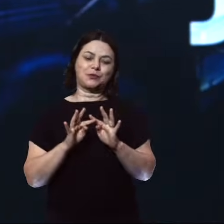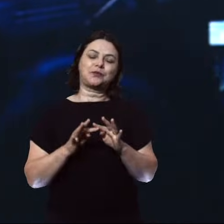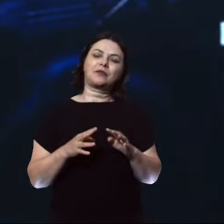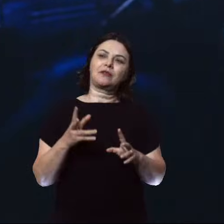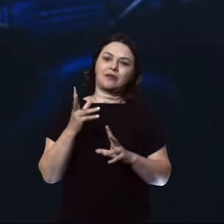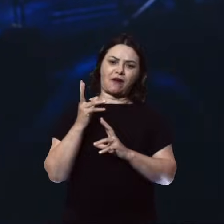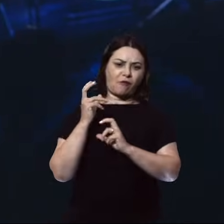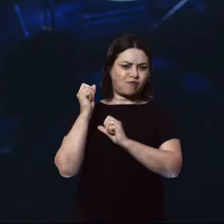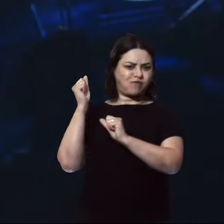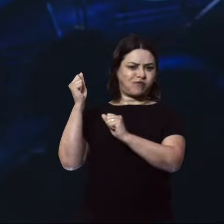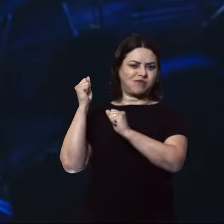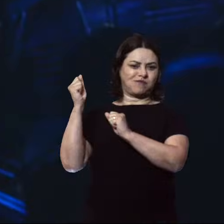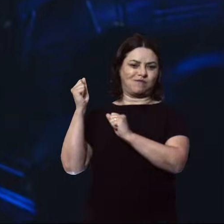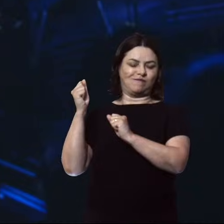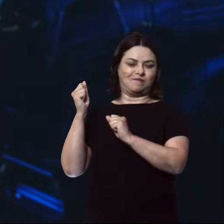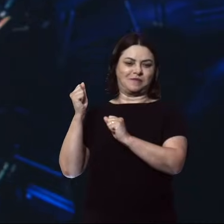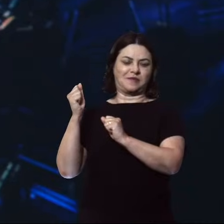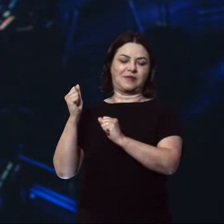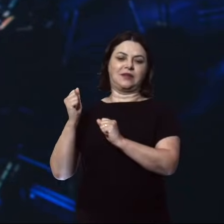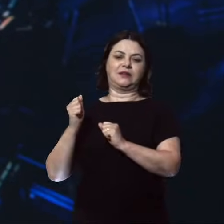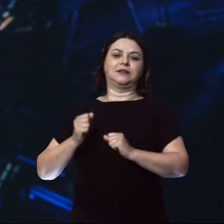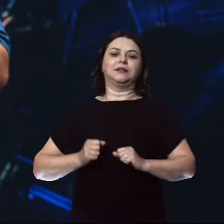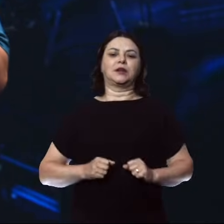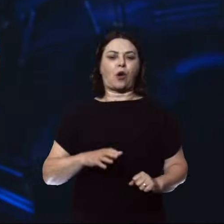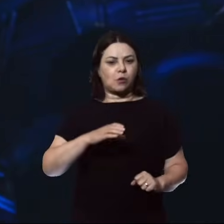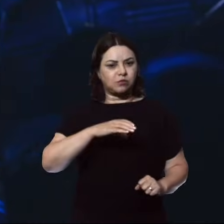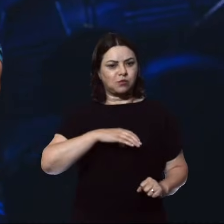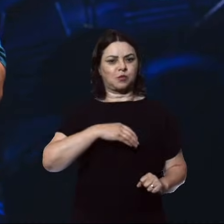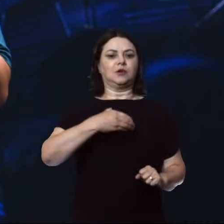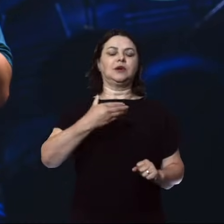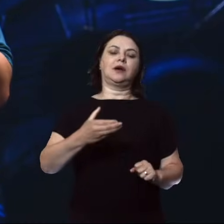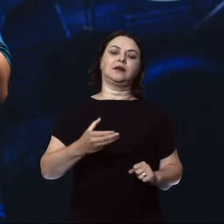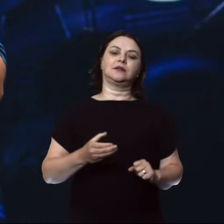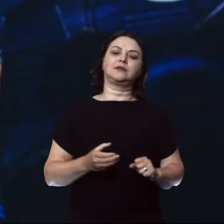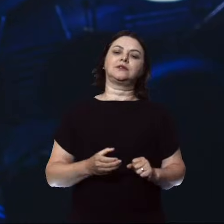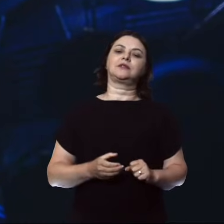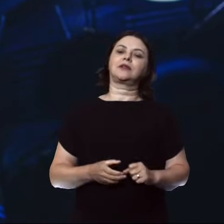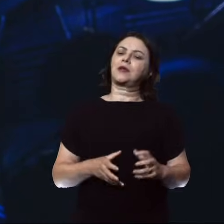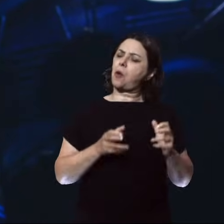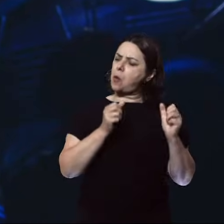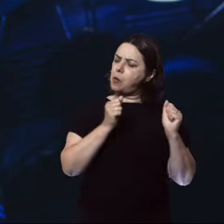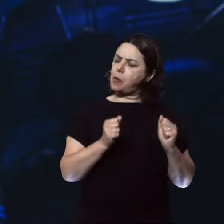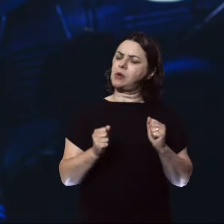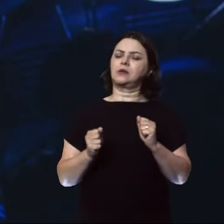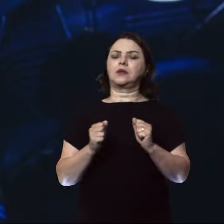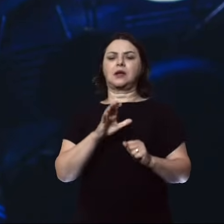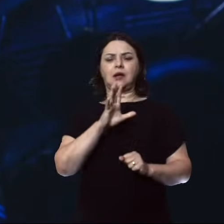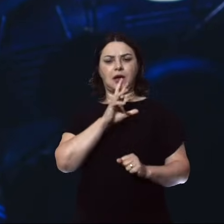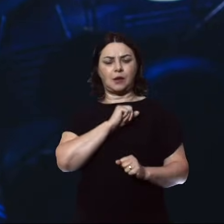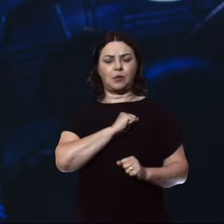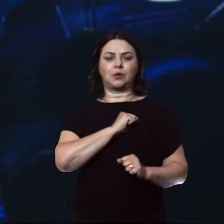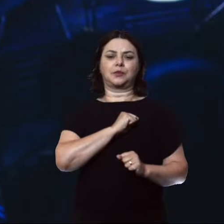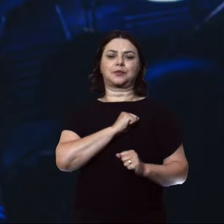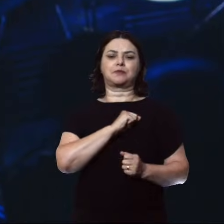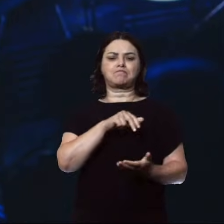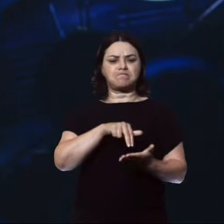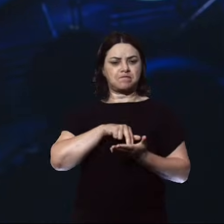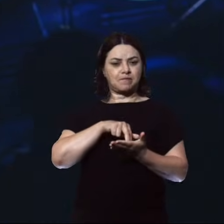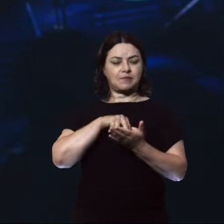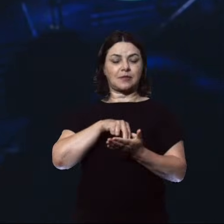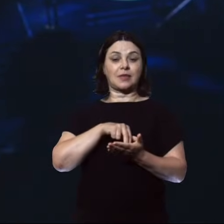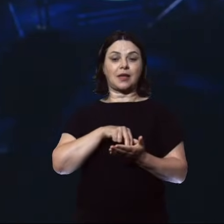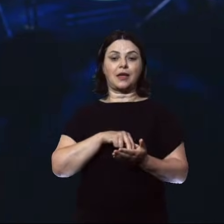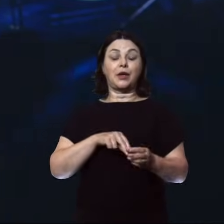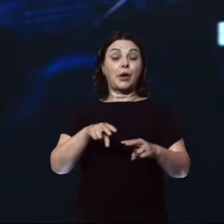sem medo, mas principalmente que ele cresça em poder, amor e no equilíbrio. Por